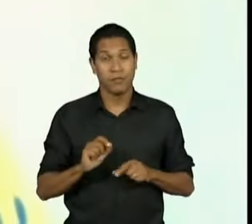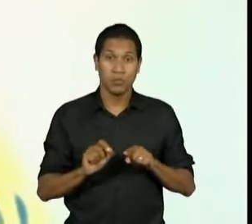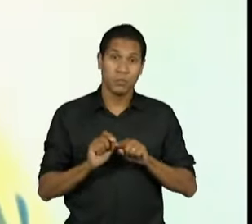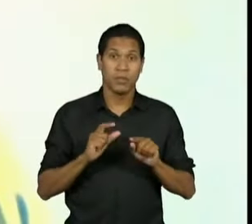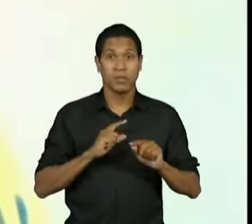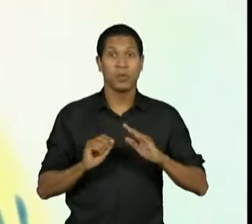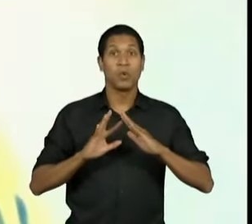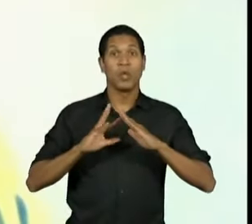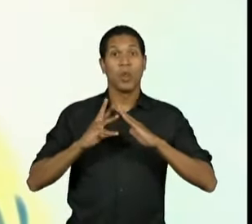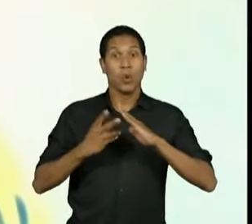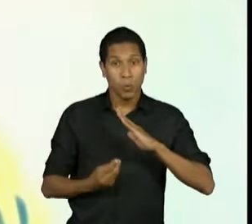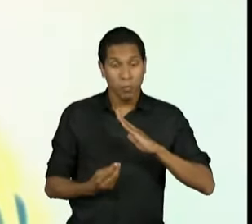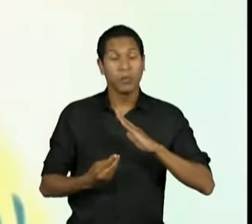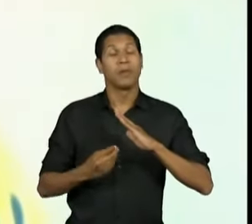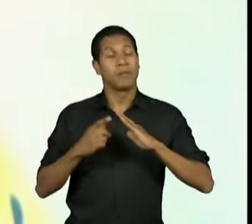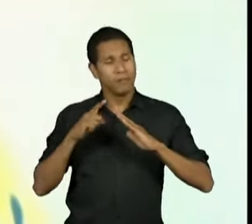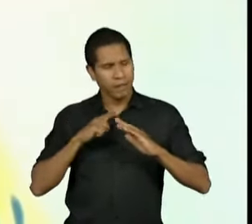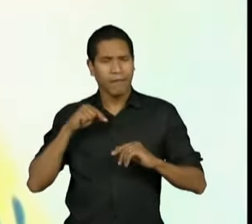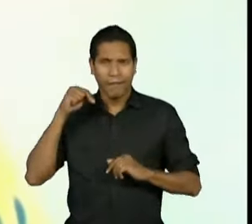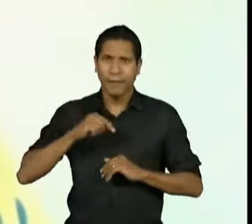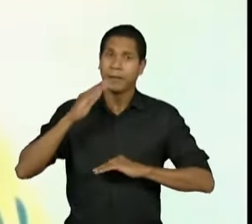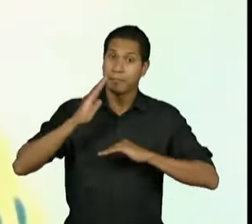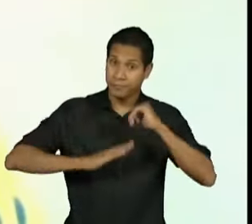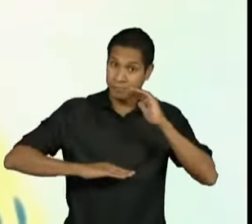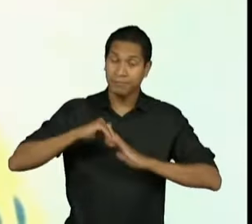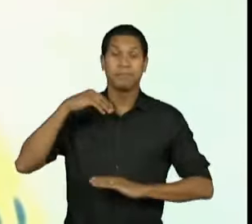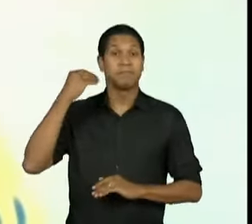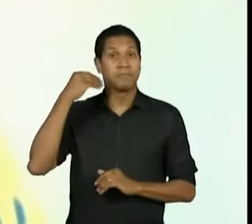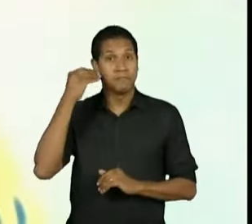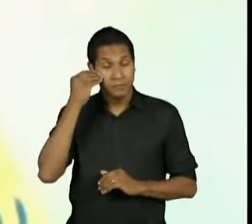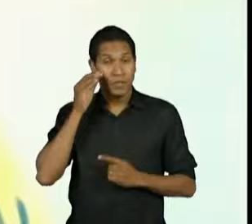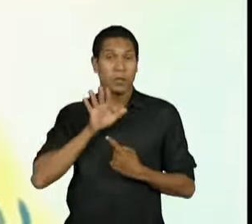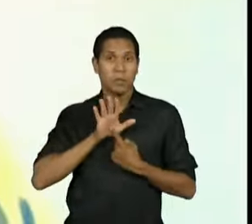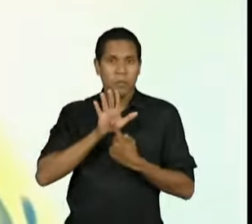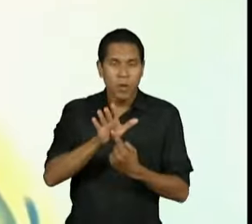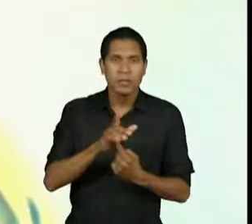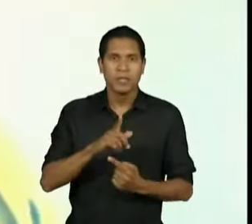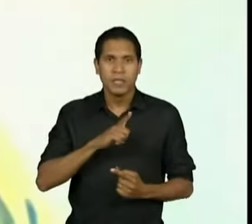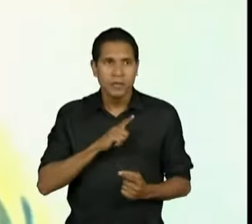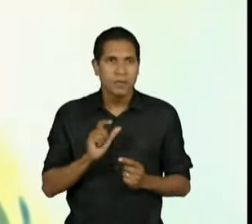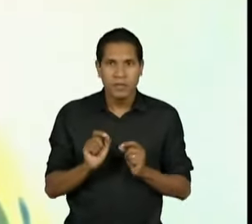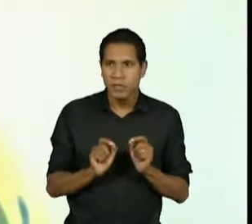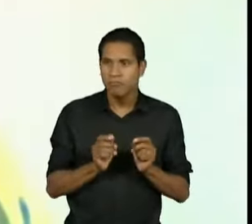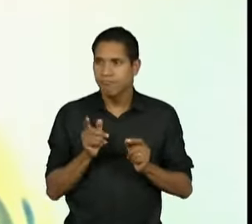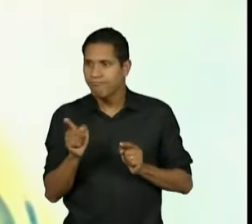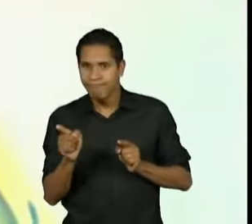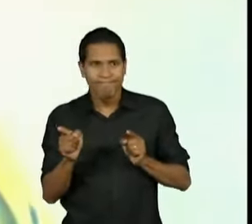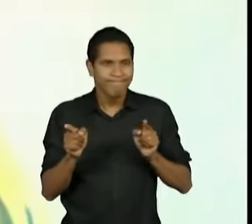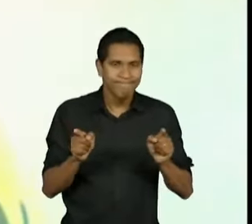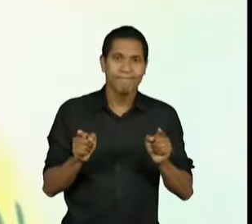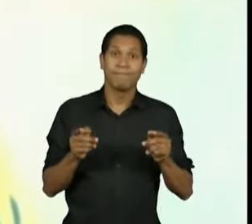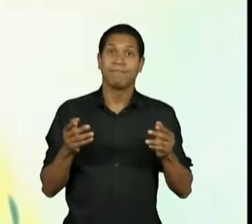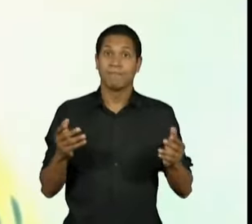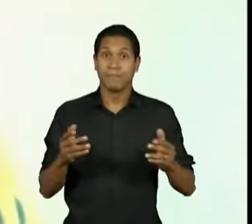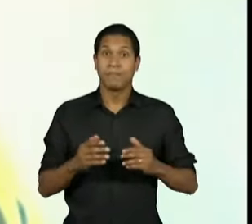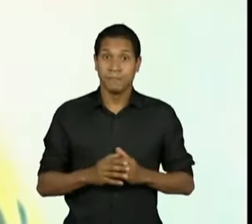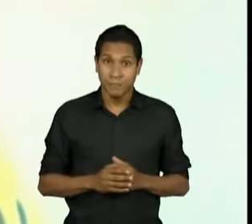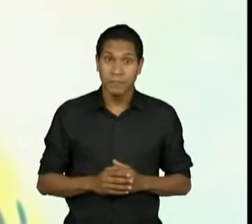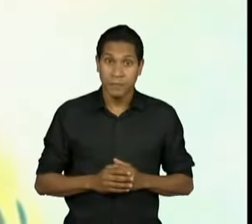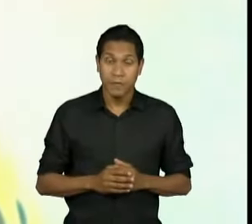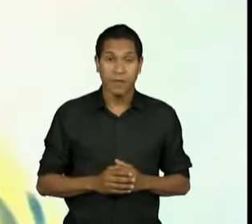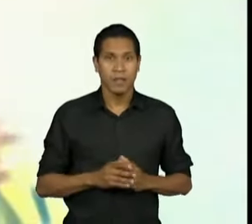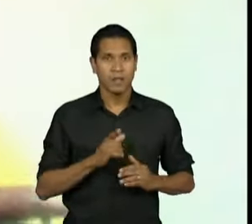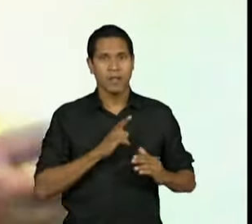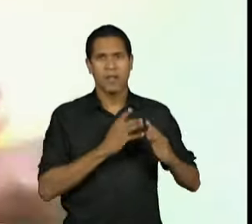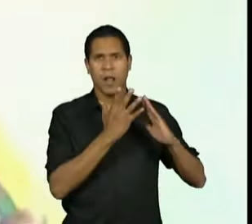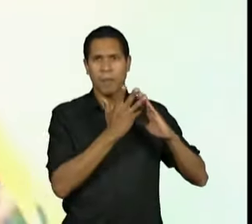aí como uma praxis, né? Como um paradigma. E aí, quando a gente fala de quilombo, estamos pensando em Beatriz Nascimento,